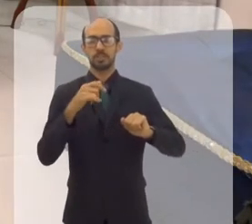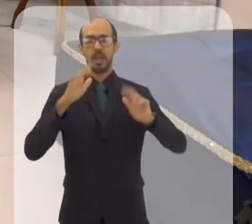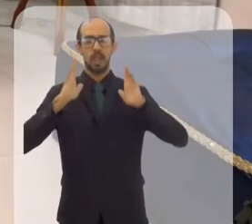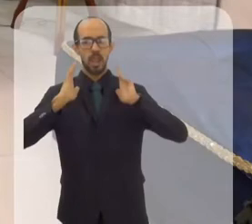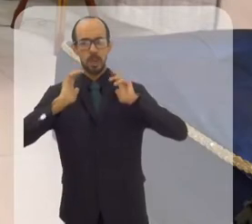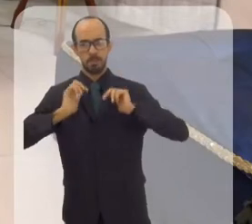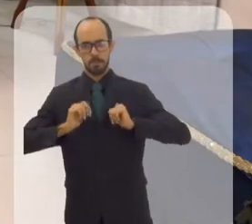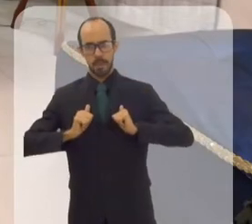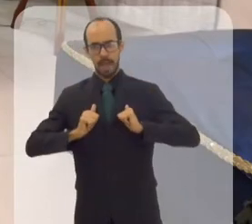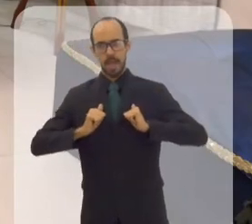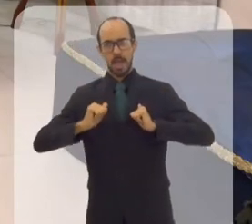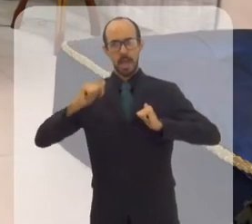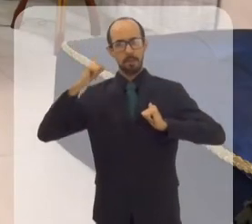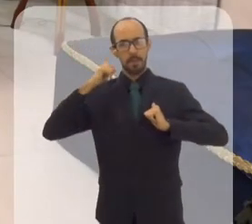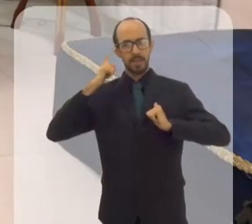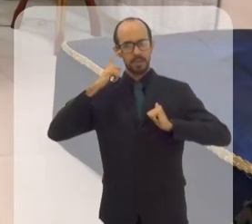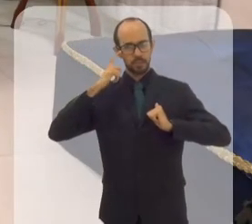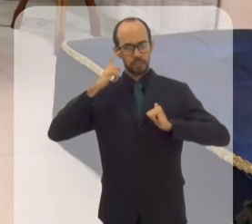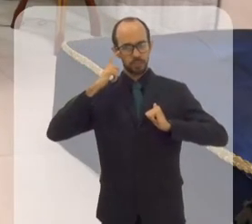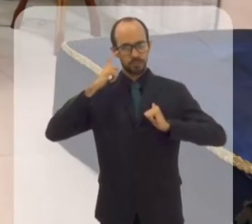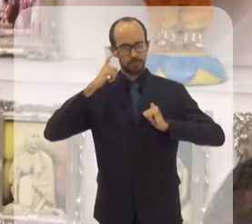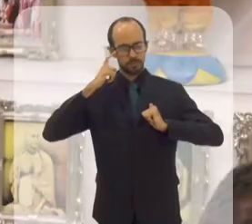tudo é limpar a mente,